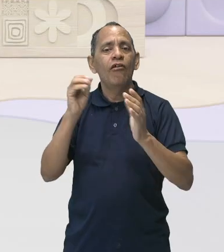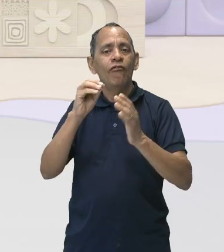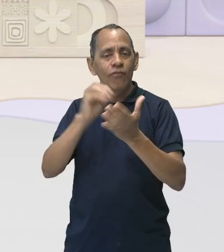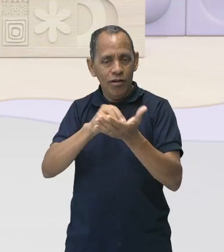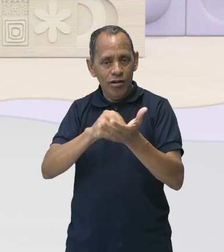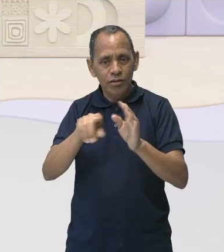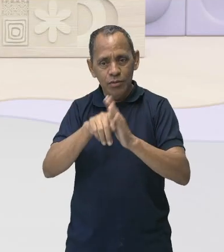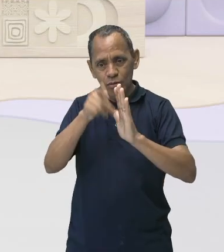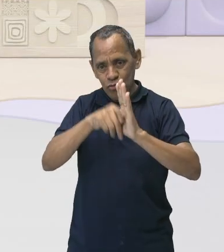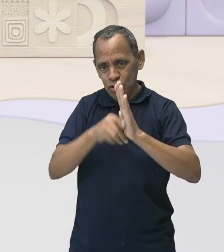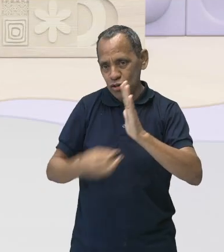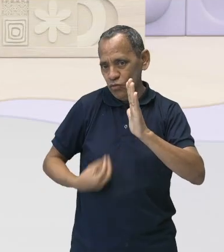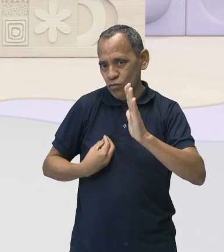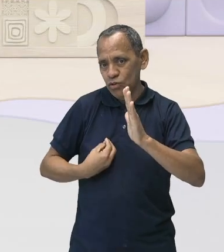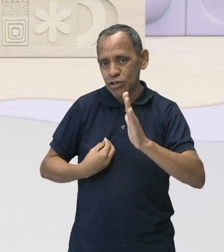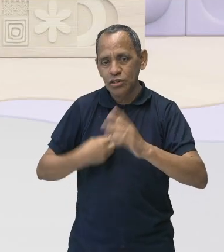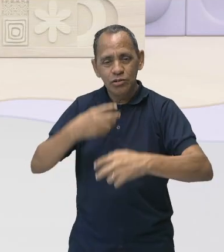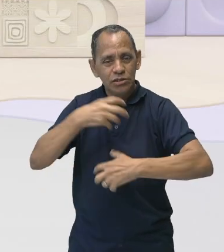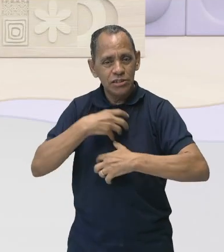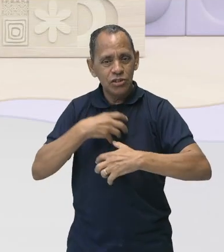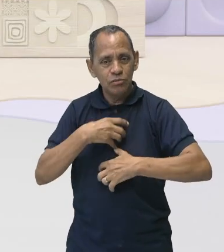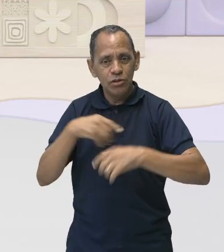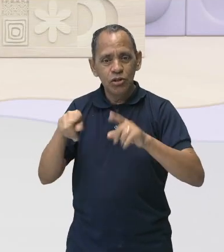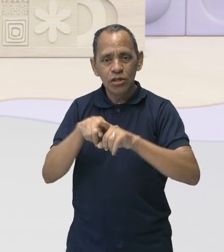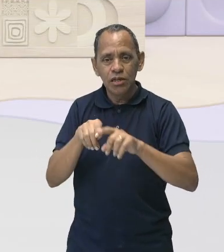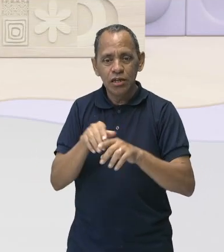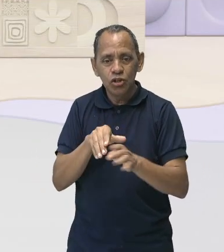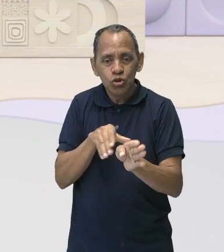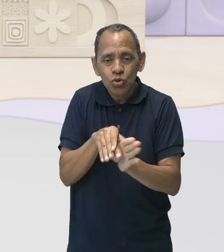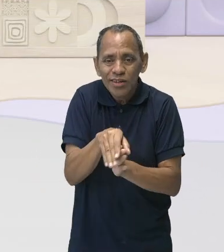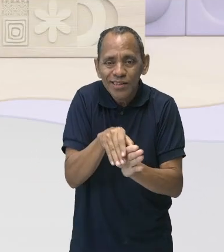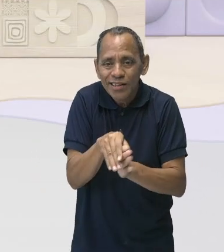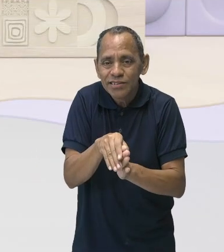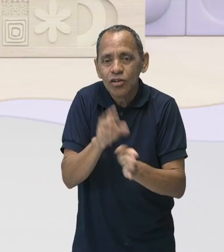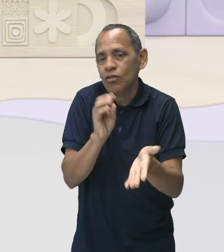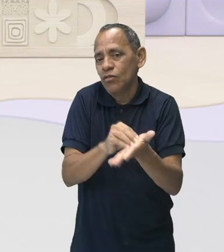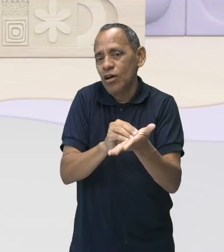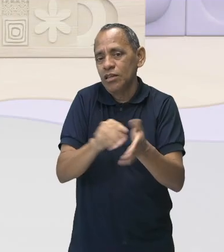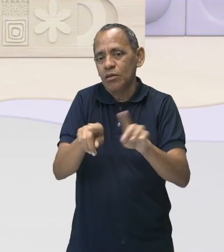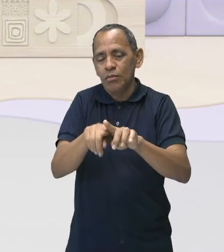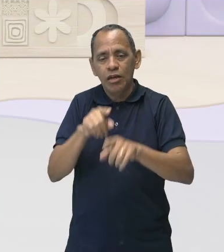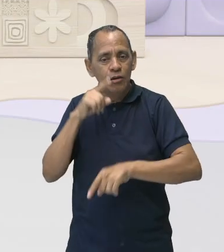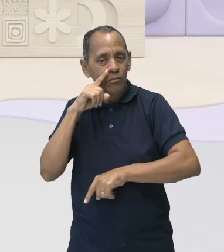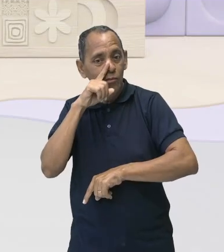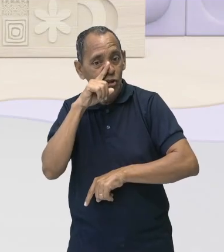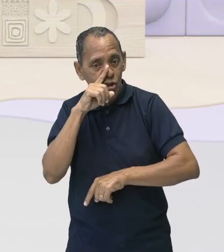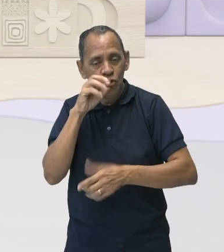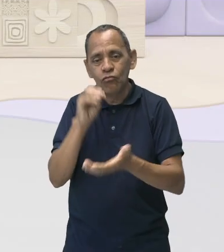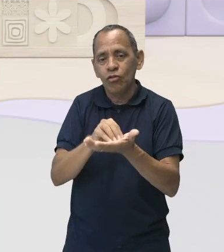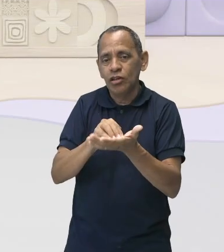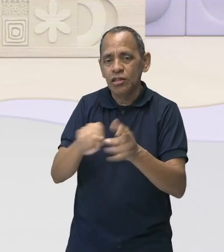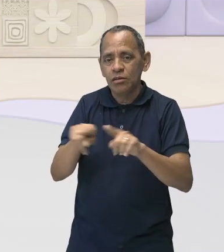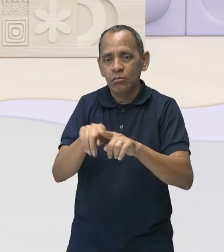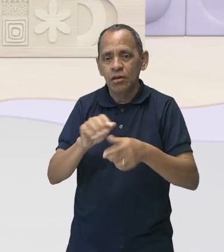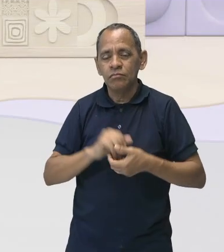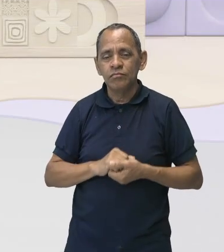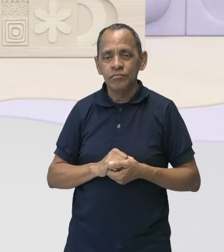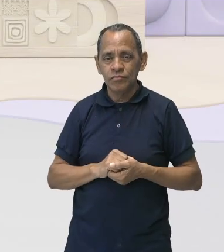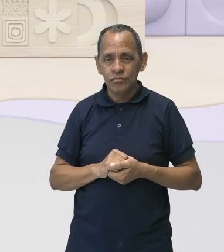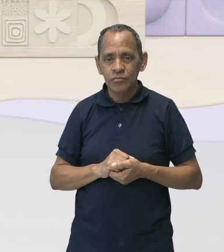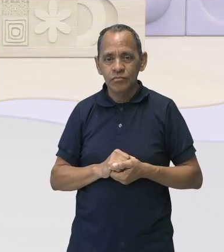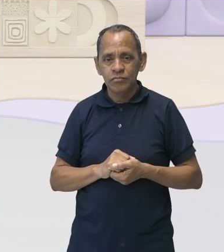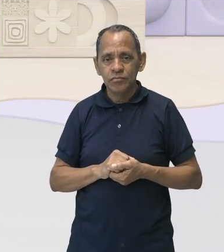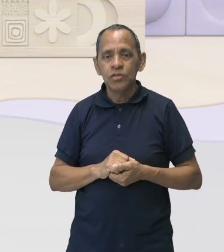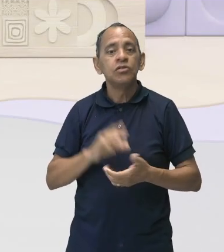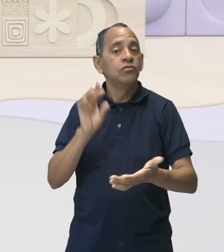pode resultar em uma sensação de desorientação, de vulnerabilidade. Então, essa é, na